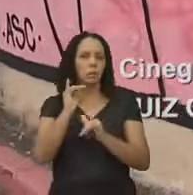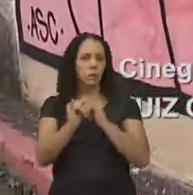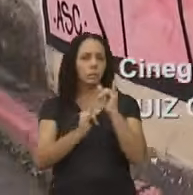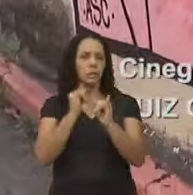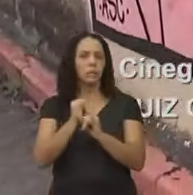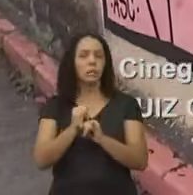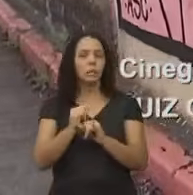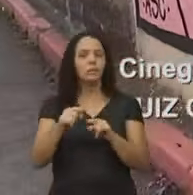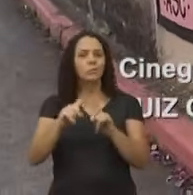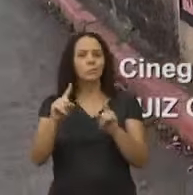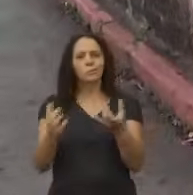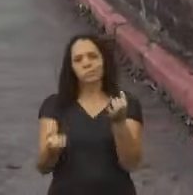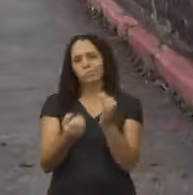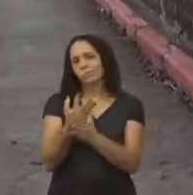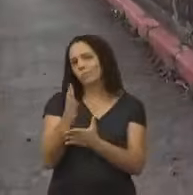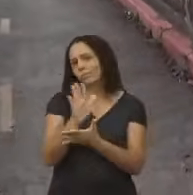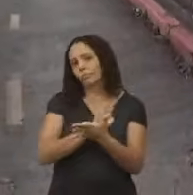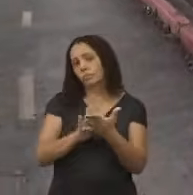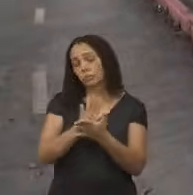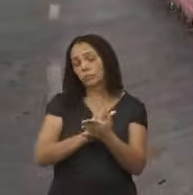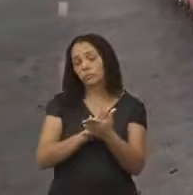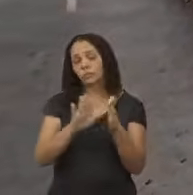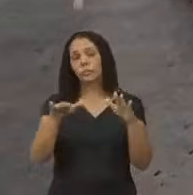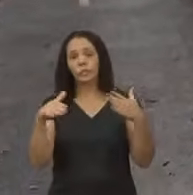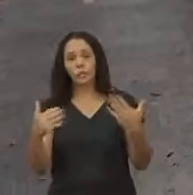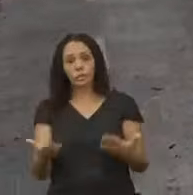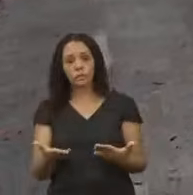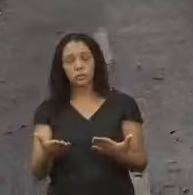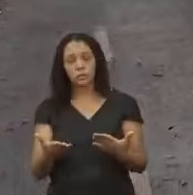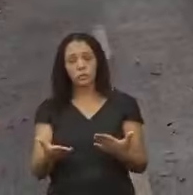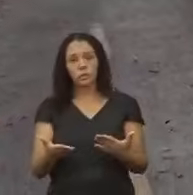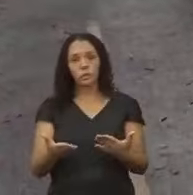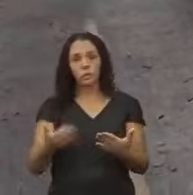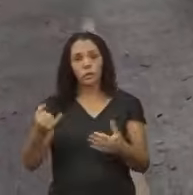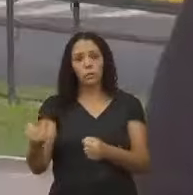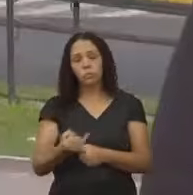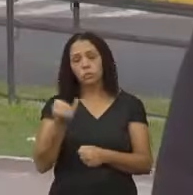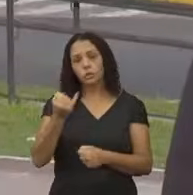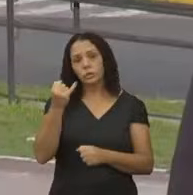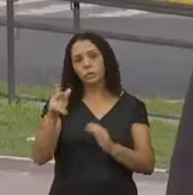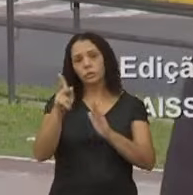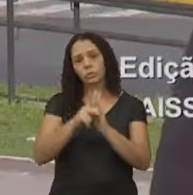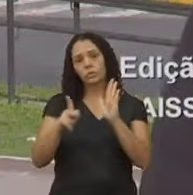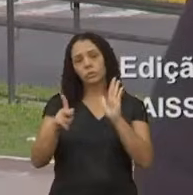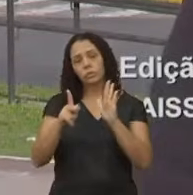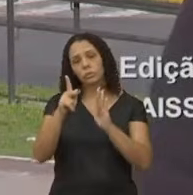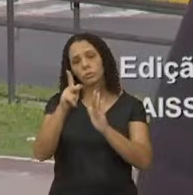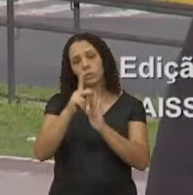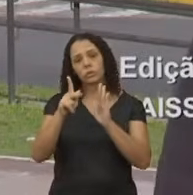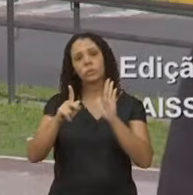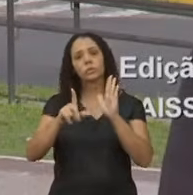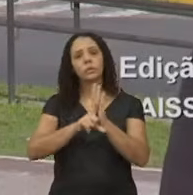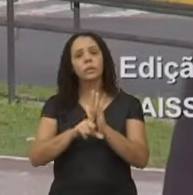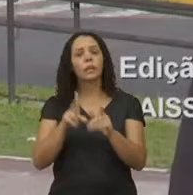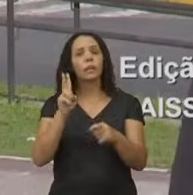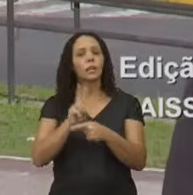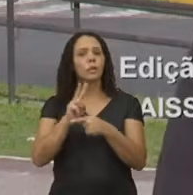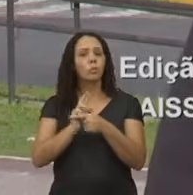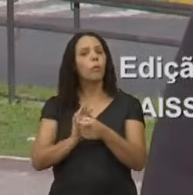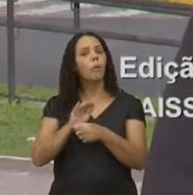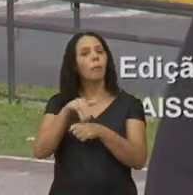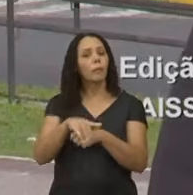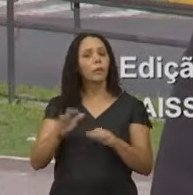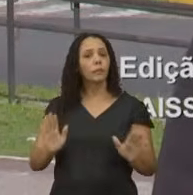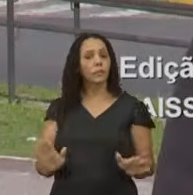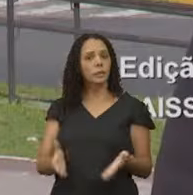não estão produzindo tanto assim. Então, é muito importante um projeto de lei que preserve e incentive esse